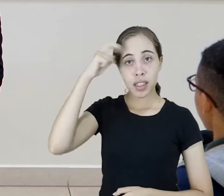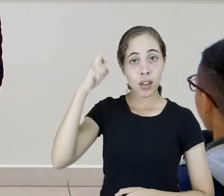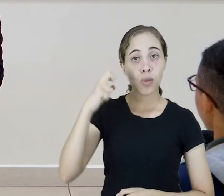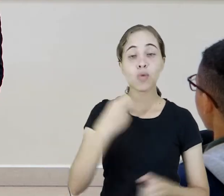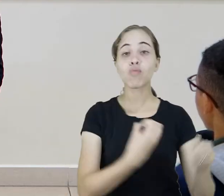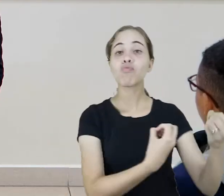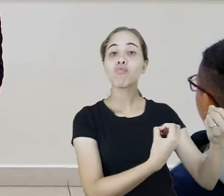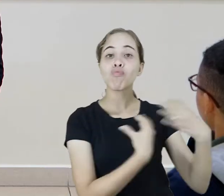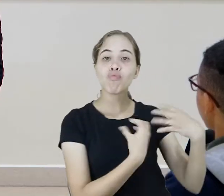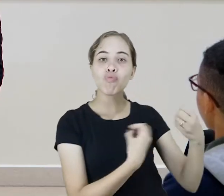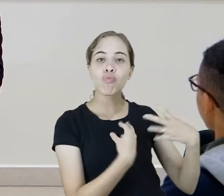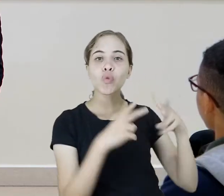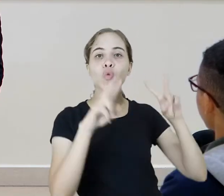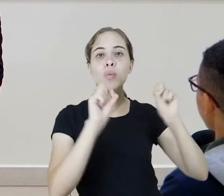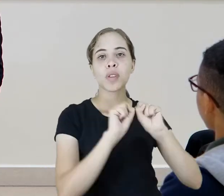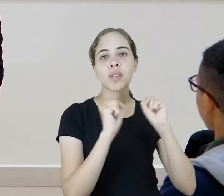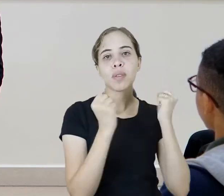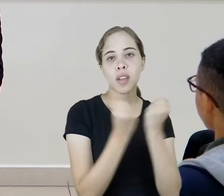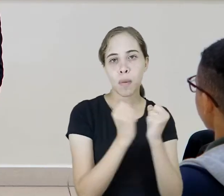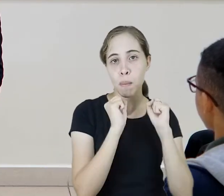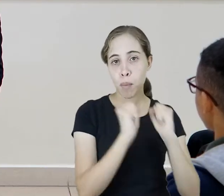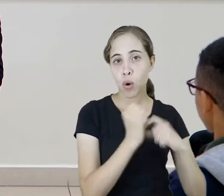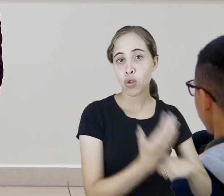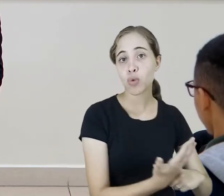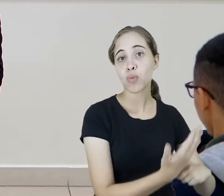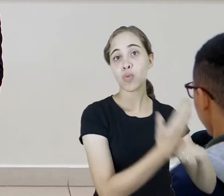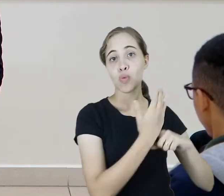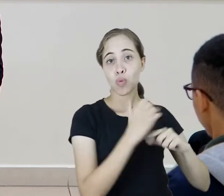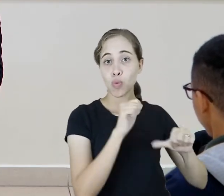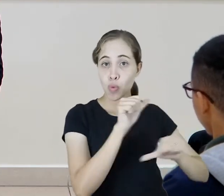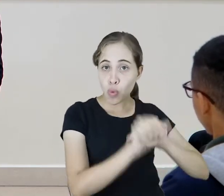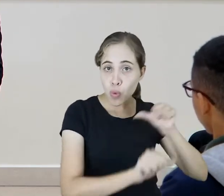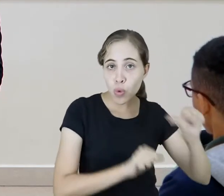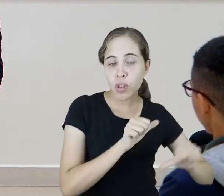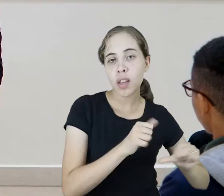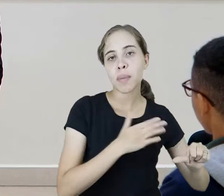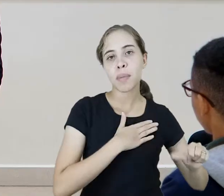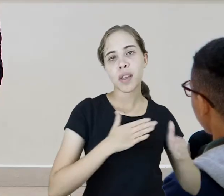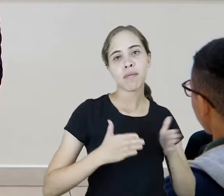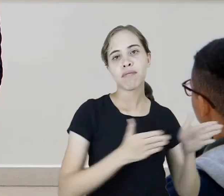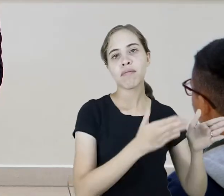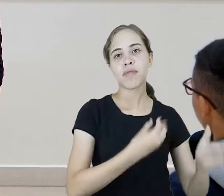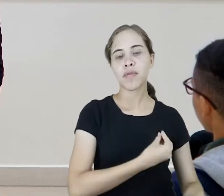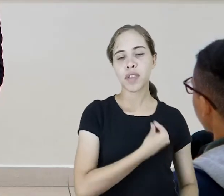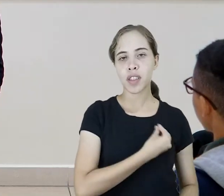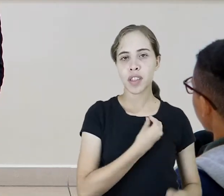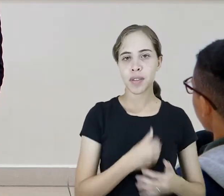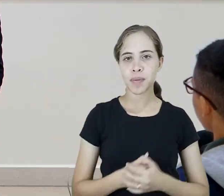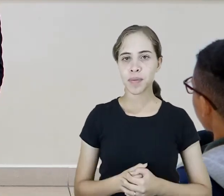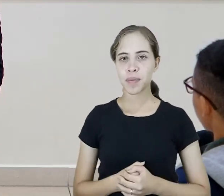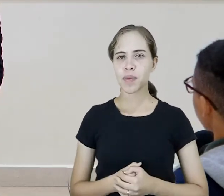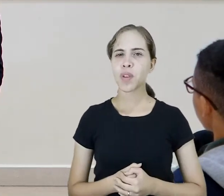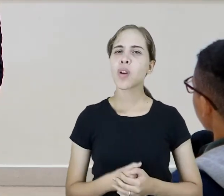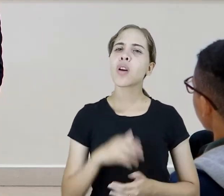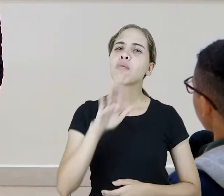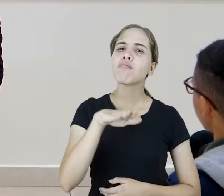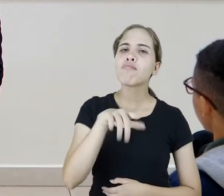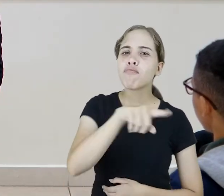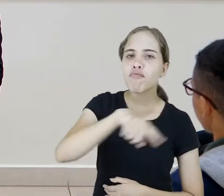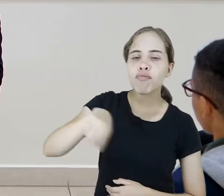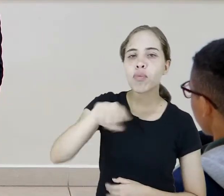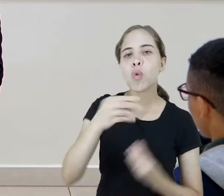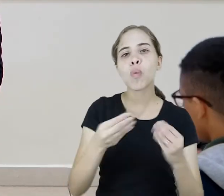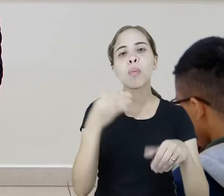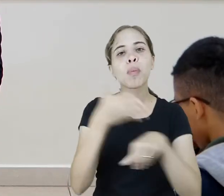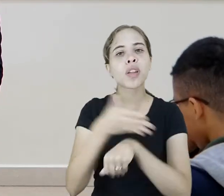ensinou: o seminário pode mudar o curso de sua vida. Como a participação